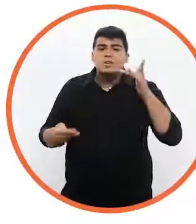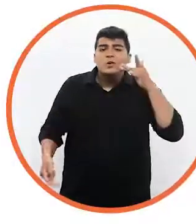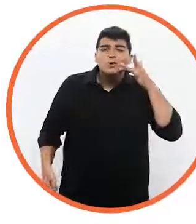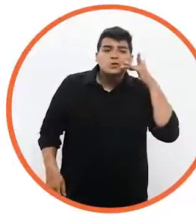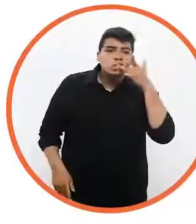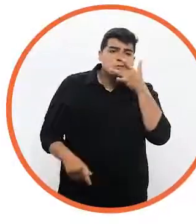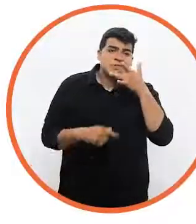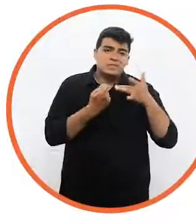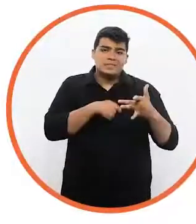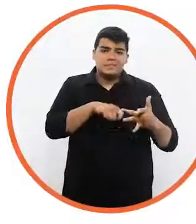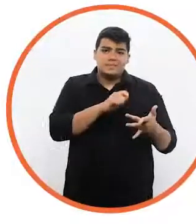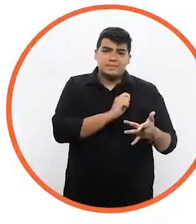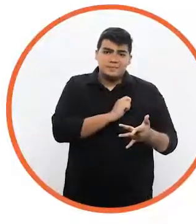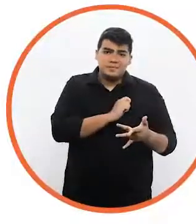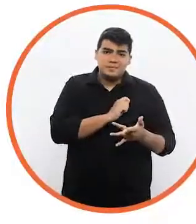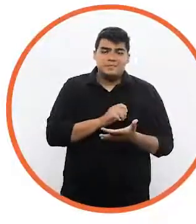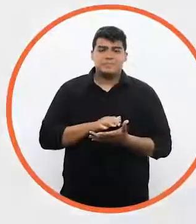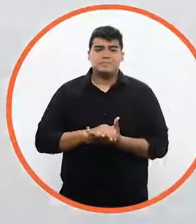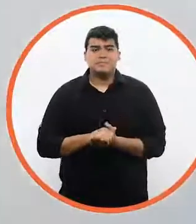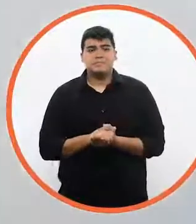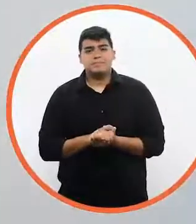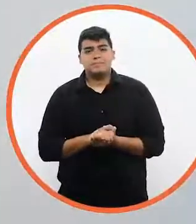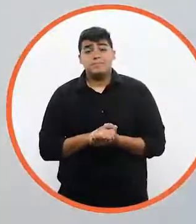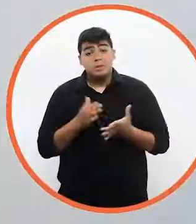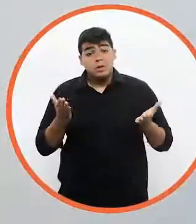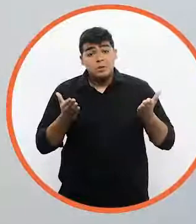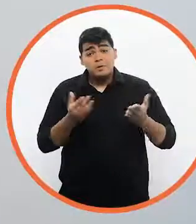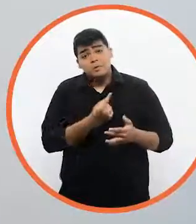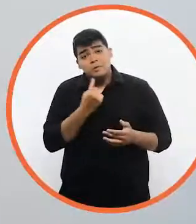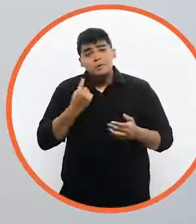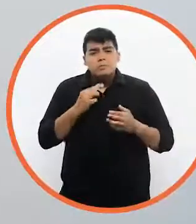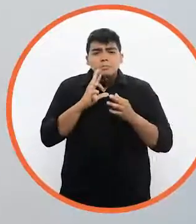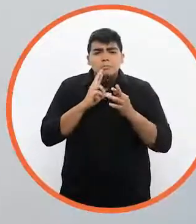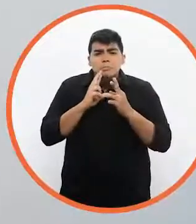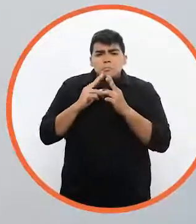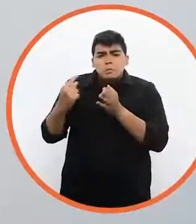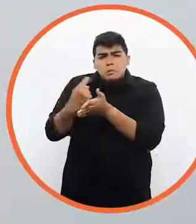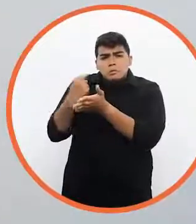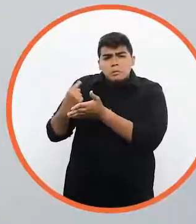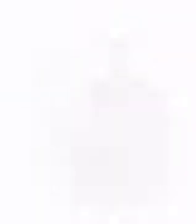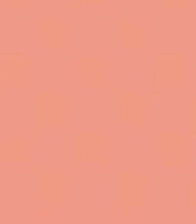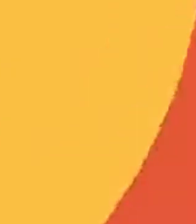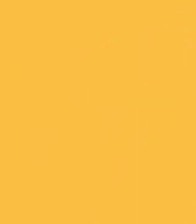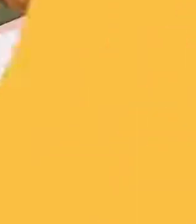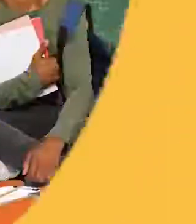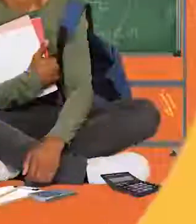gostosa, saborosa, né? Muito boa. Agora iremos responder algumas questões.